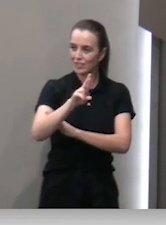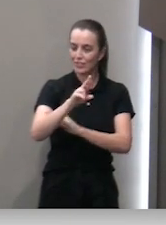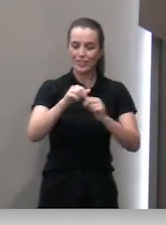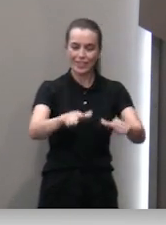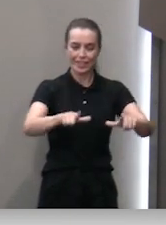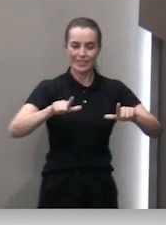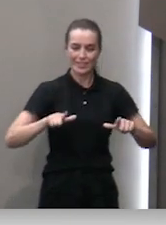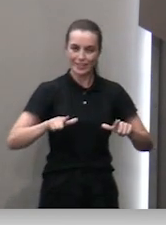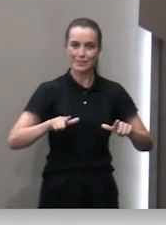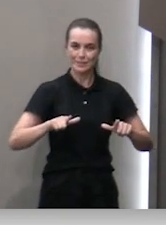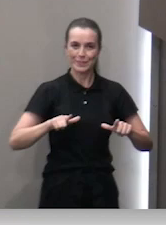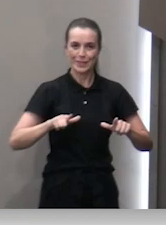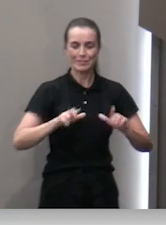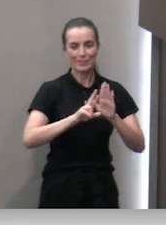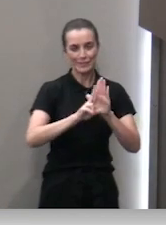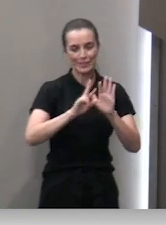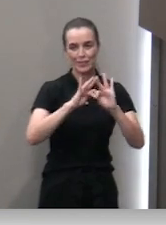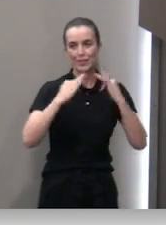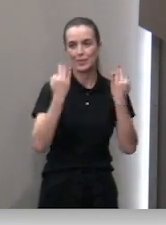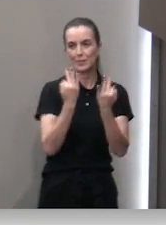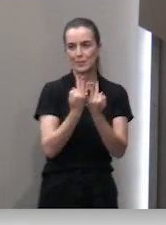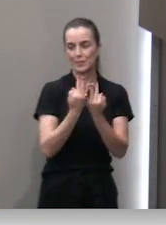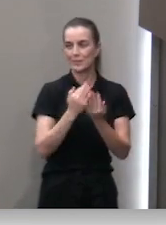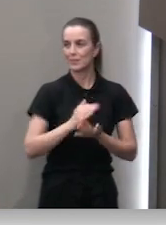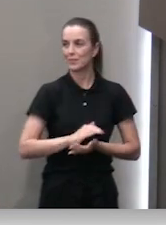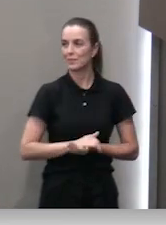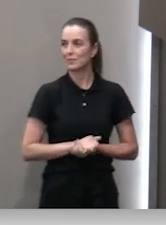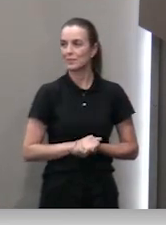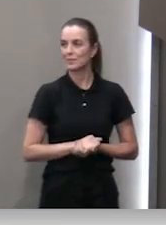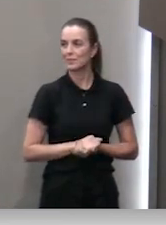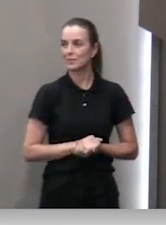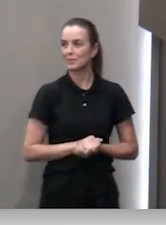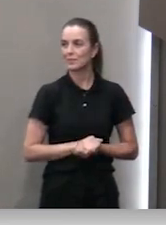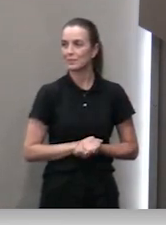para transmitir à família. Por favor, Joana.